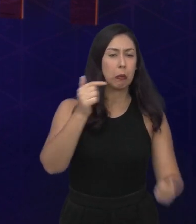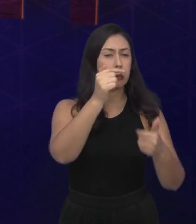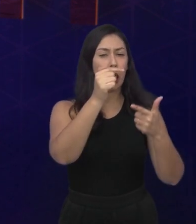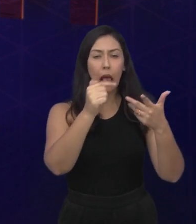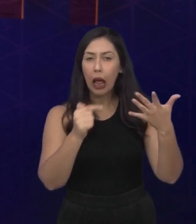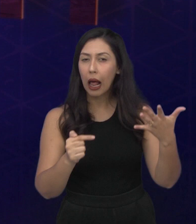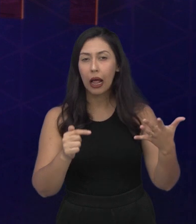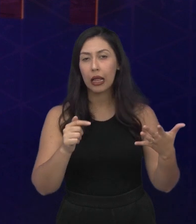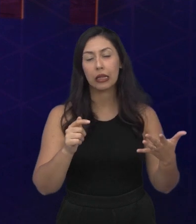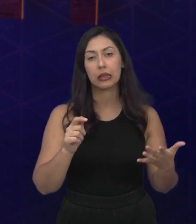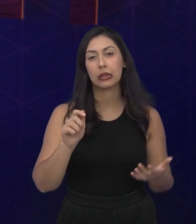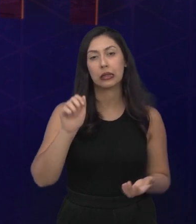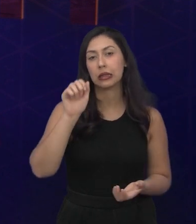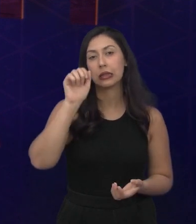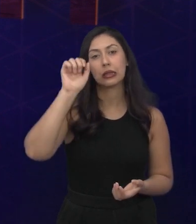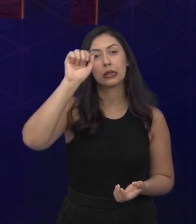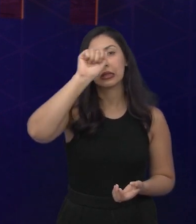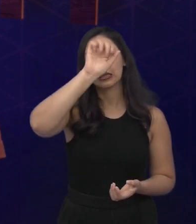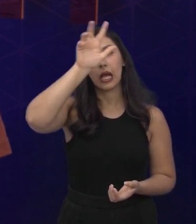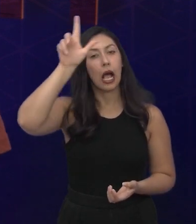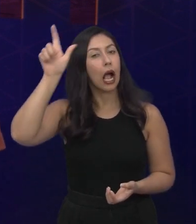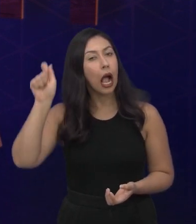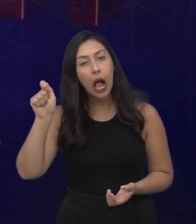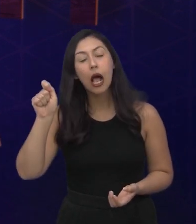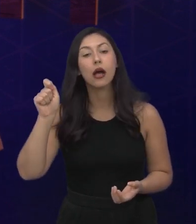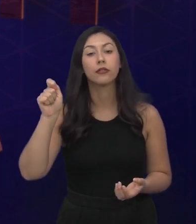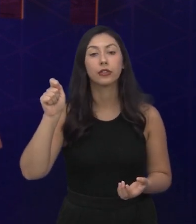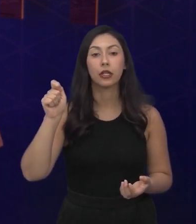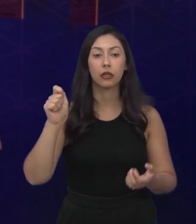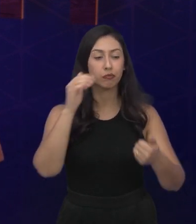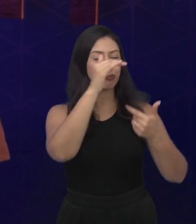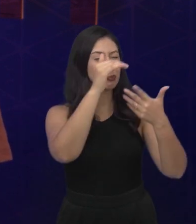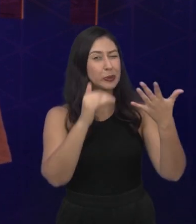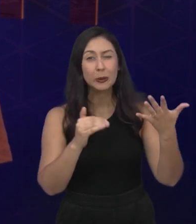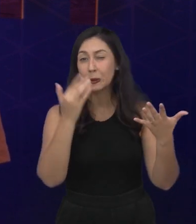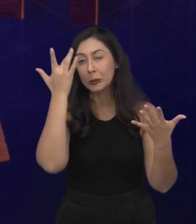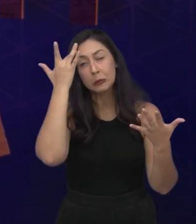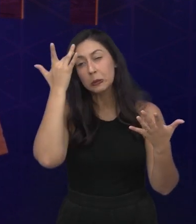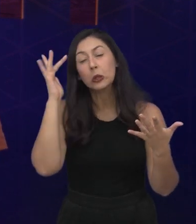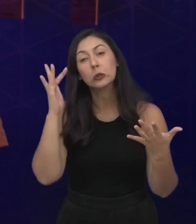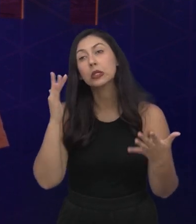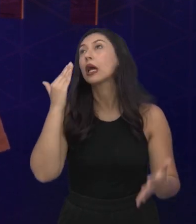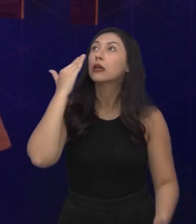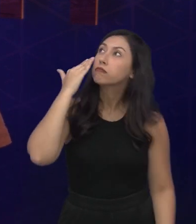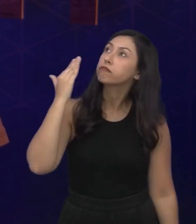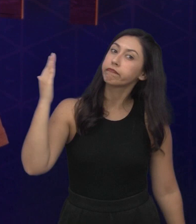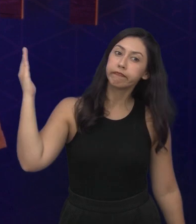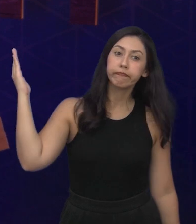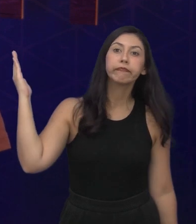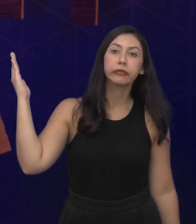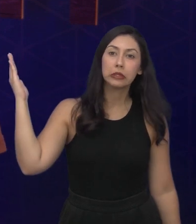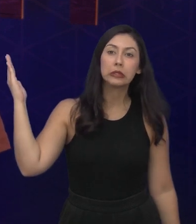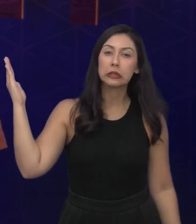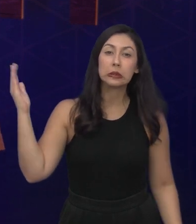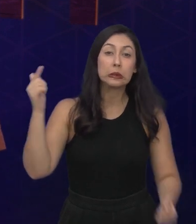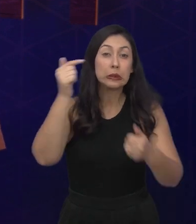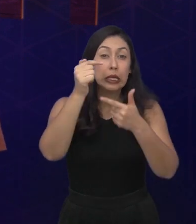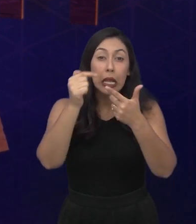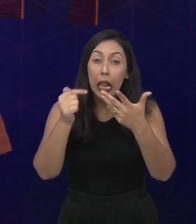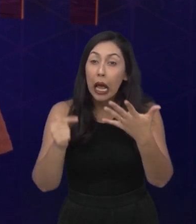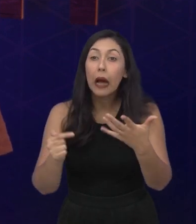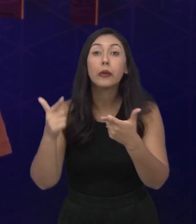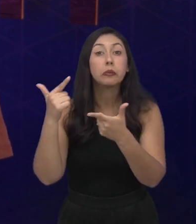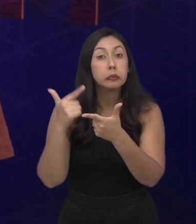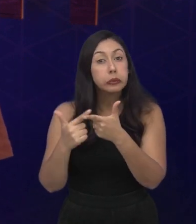Congo, a Madagascar, enfim, não necessariamente nessa ordem, mas são países, a Somália,